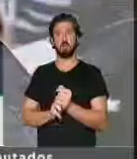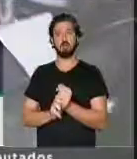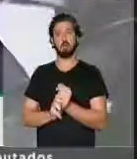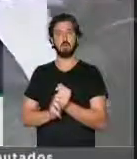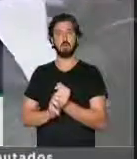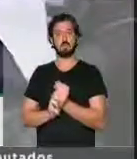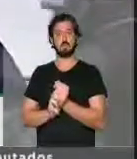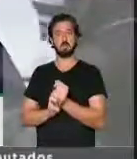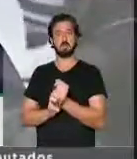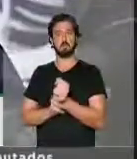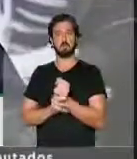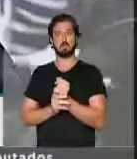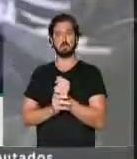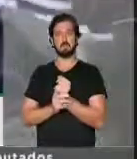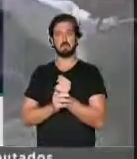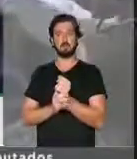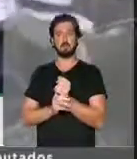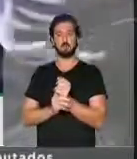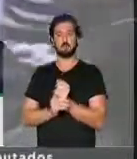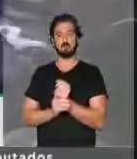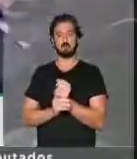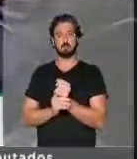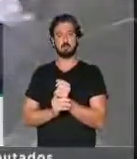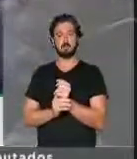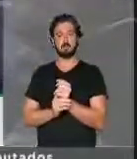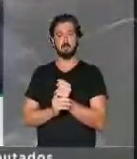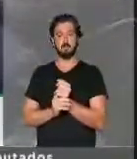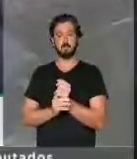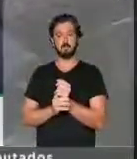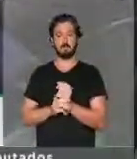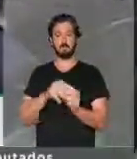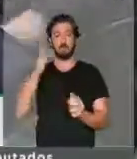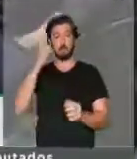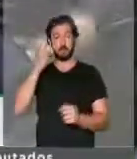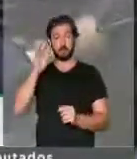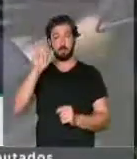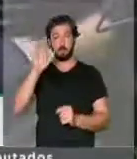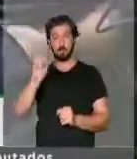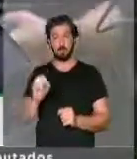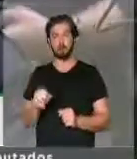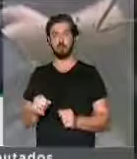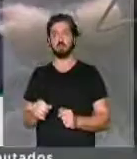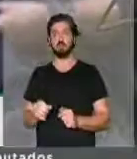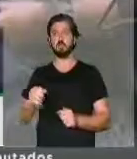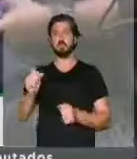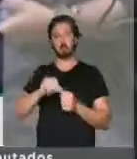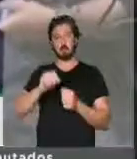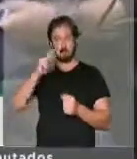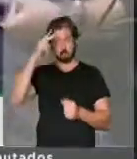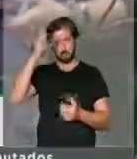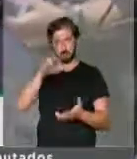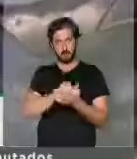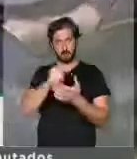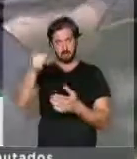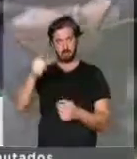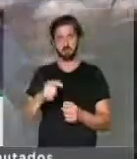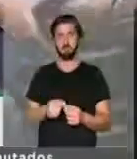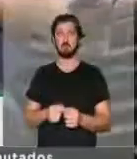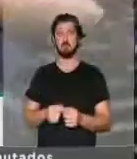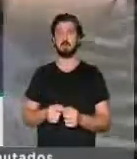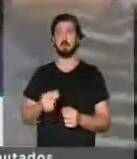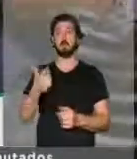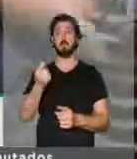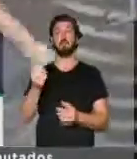presidência da República e liderança do governo. Deputado Fábio Ramalho, faça história. Tem